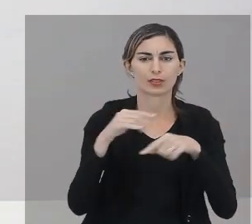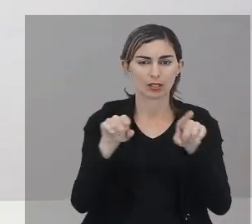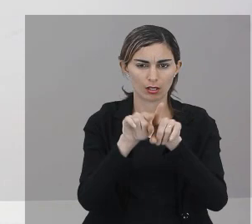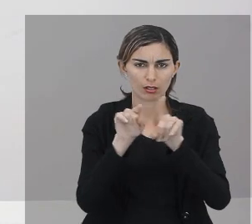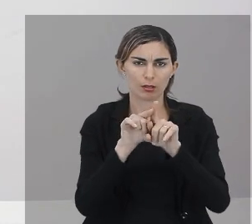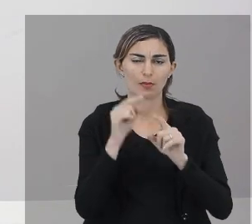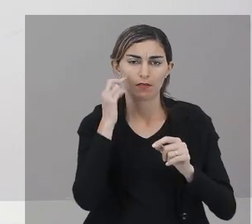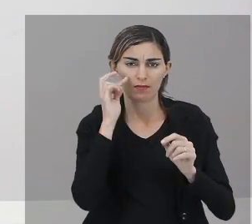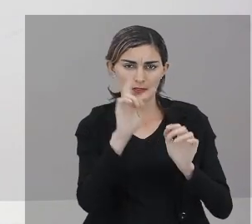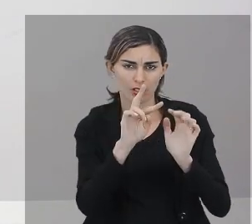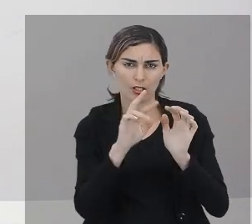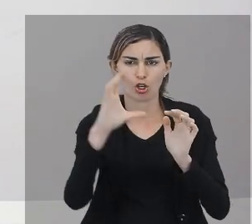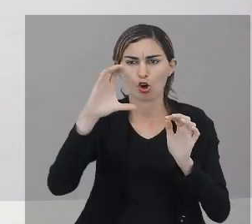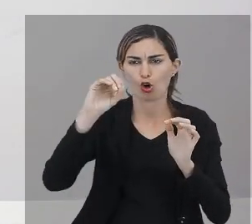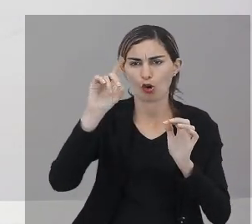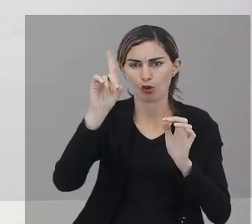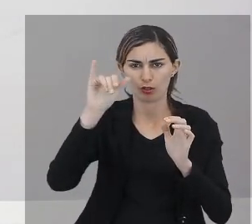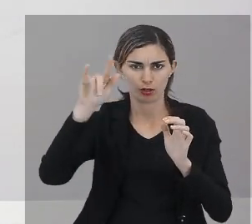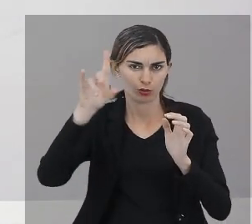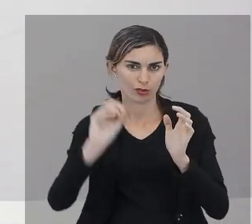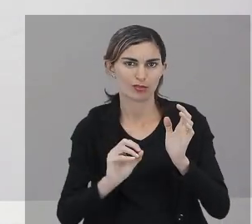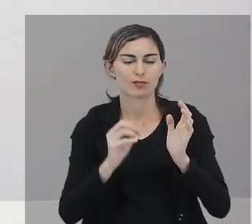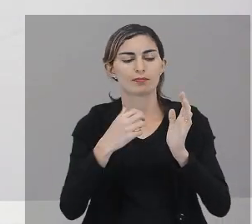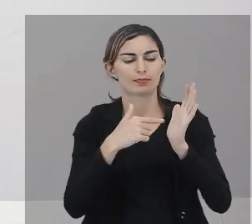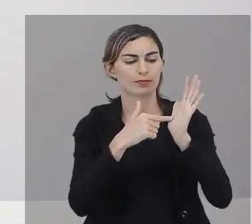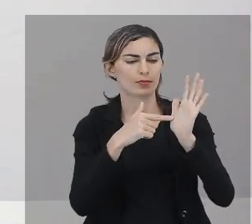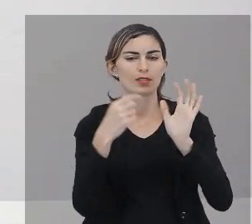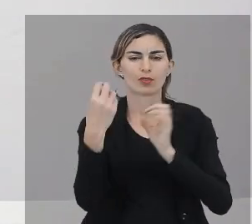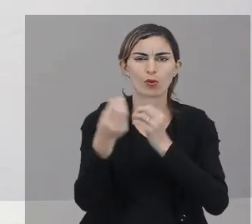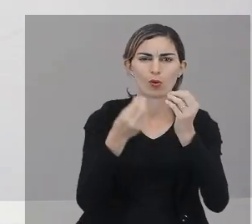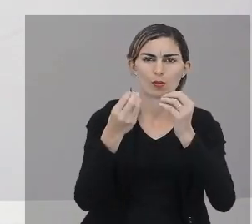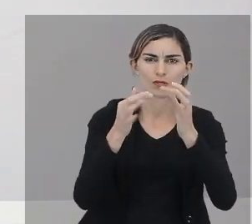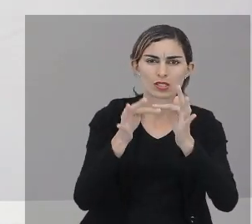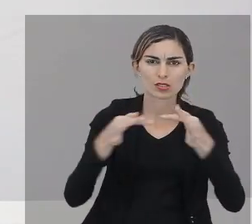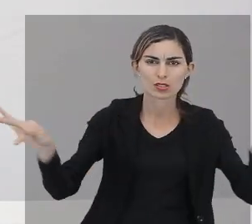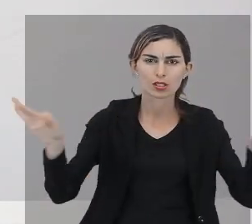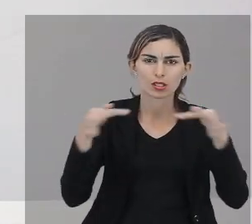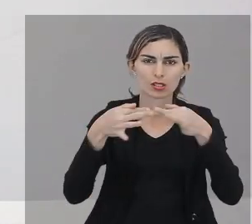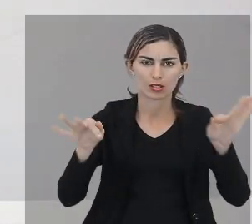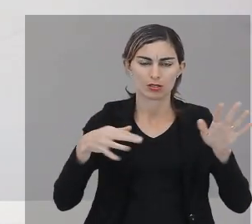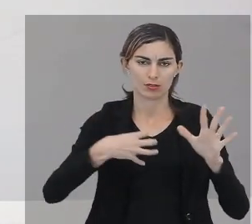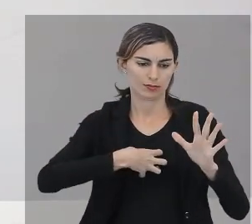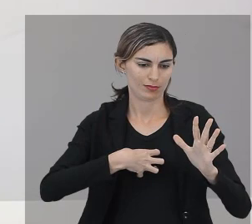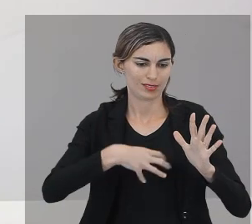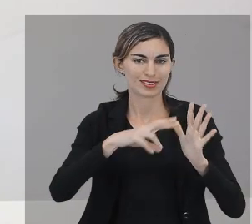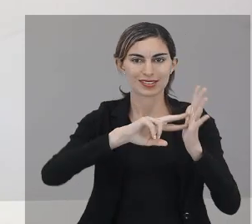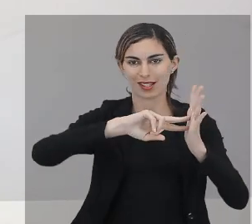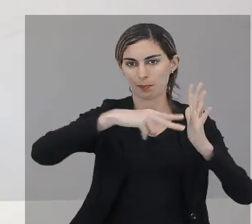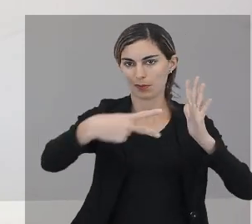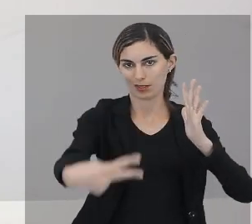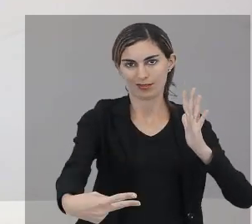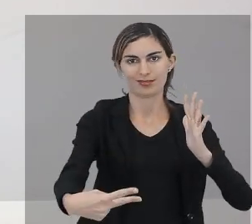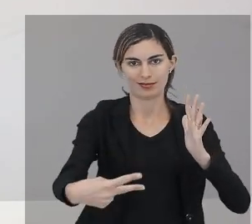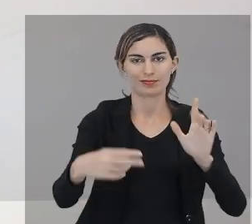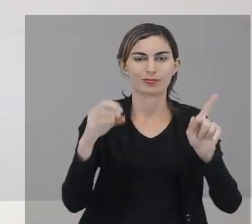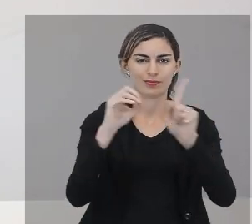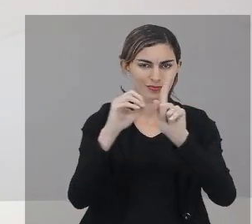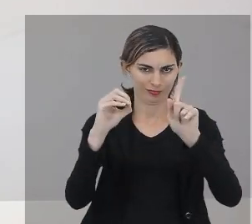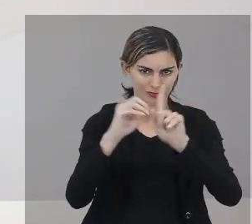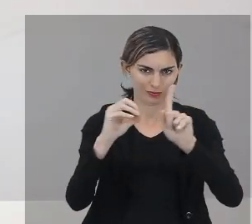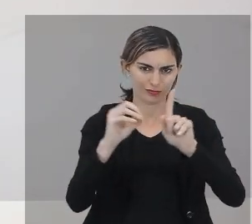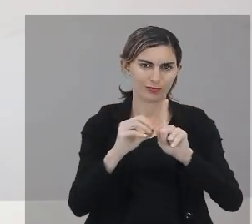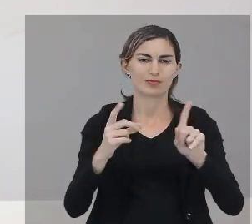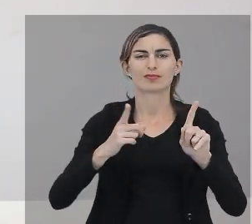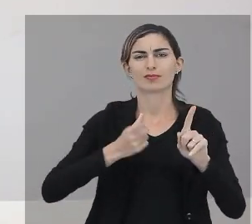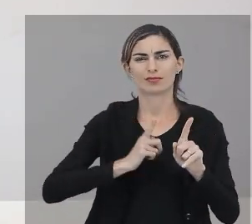Assim como também ele pode verificar o código e nos adiantar erros de sintaxe e semântica. A